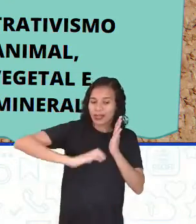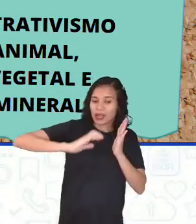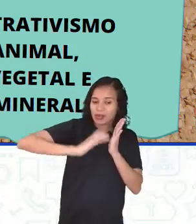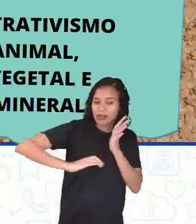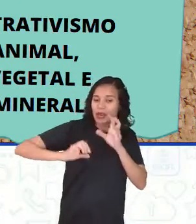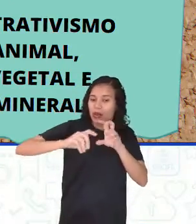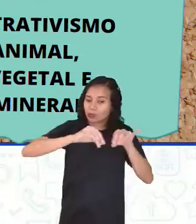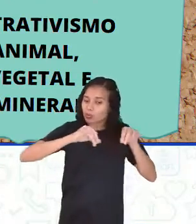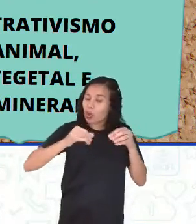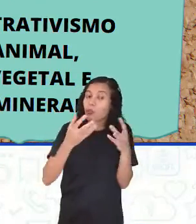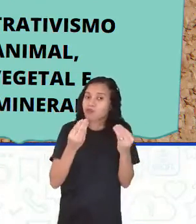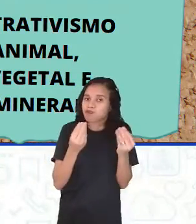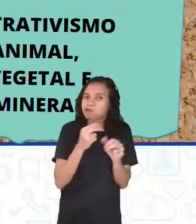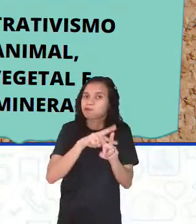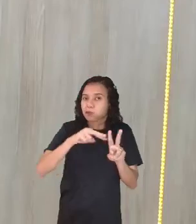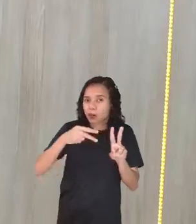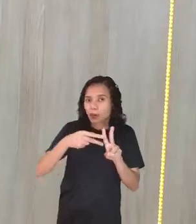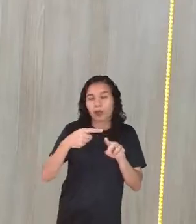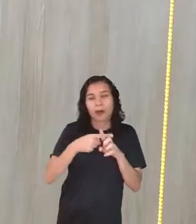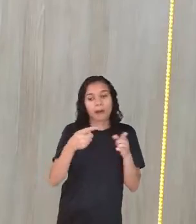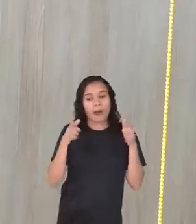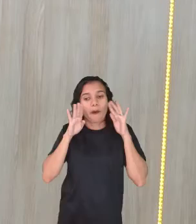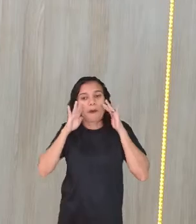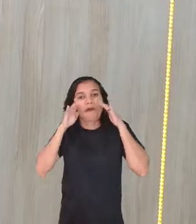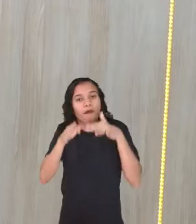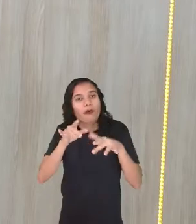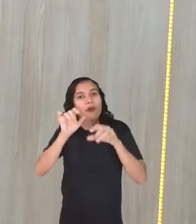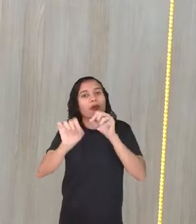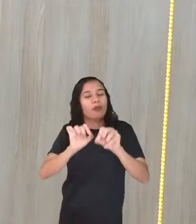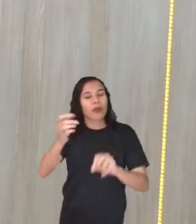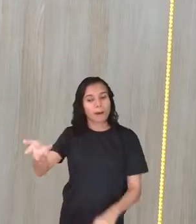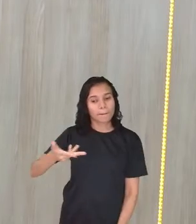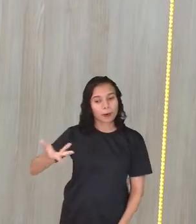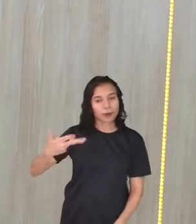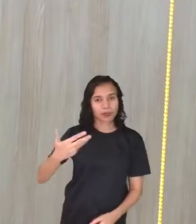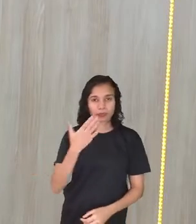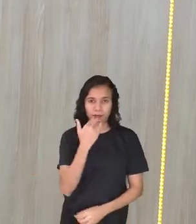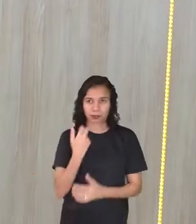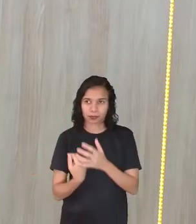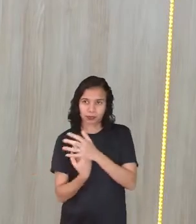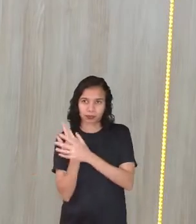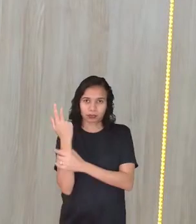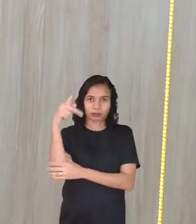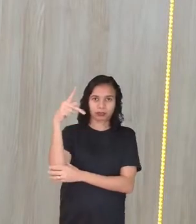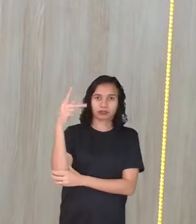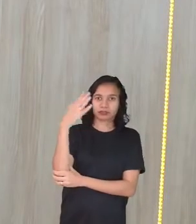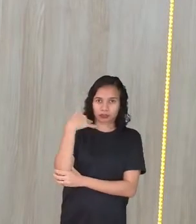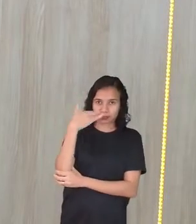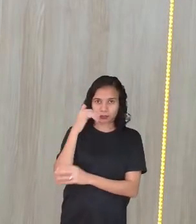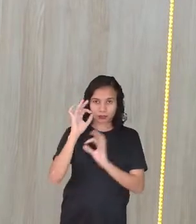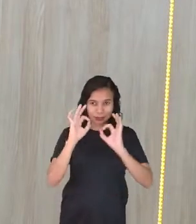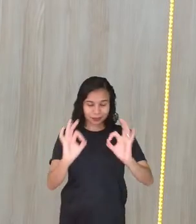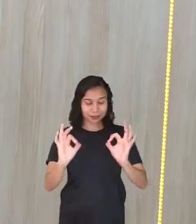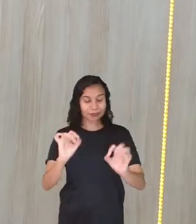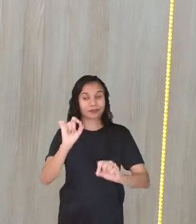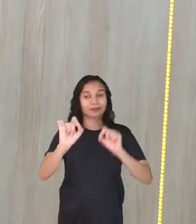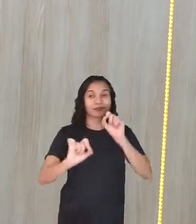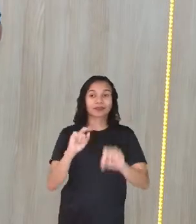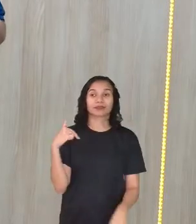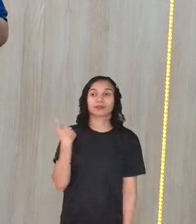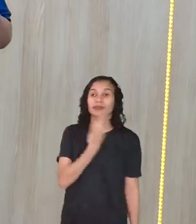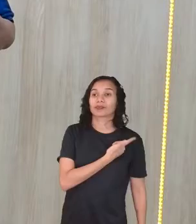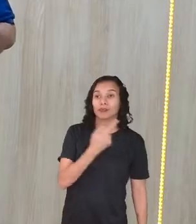Mas é importante que a gente hoje, o nosso foco é a questão da produção de alimento na agricultura. Então, o que é que nós